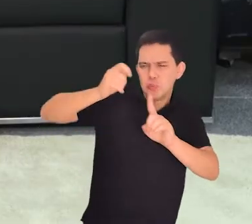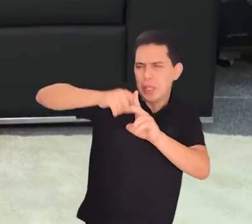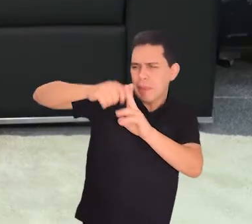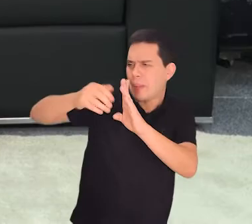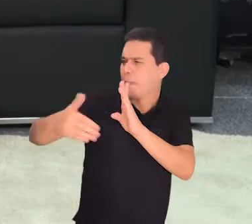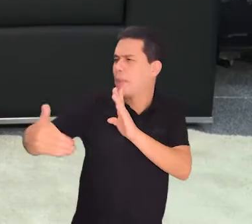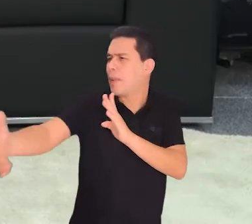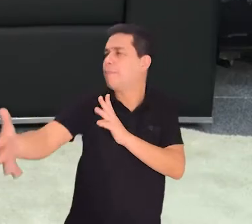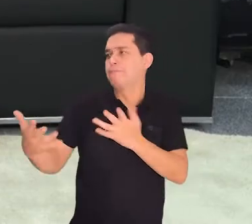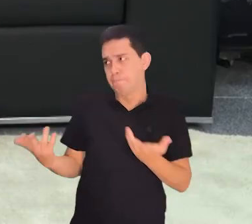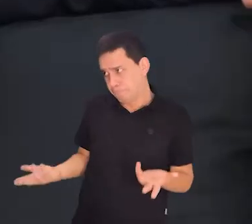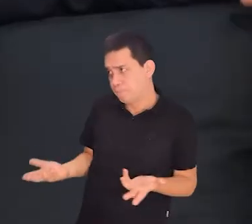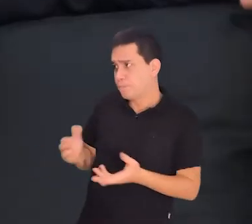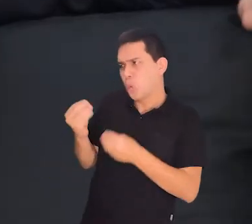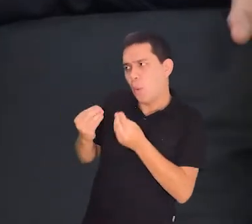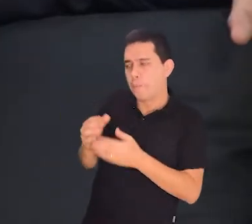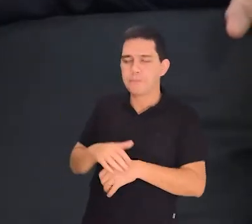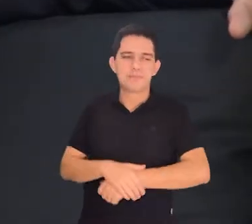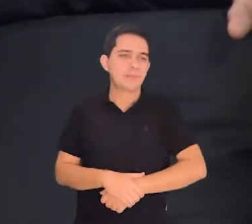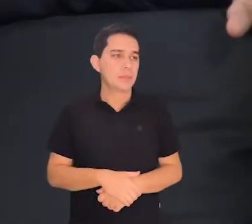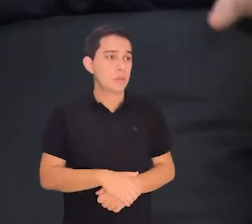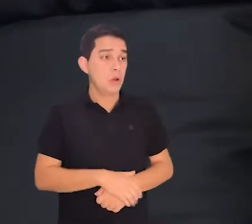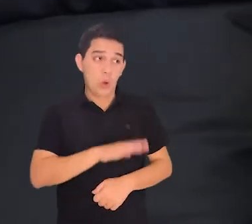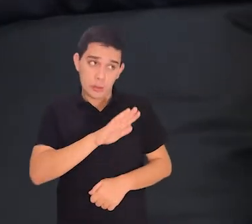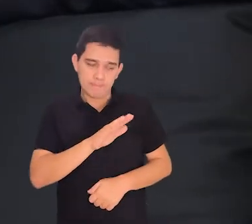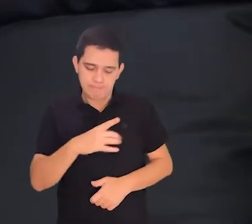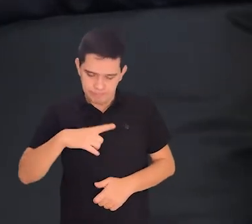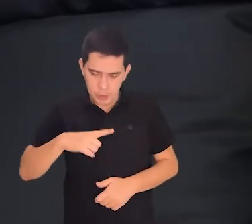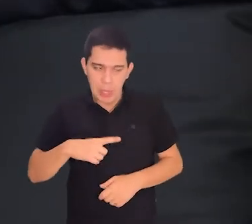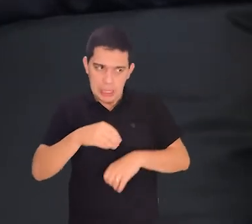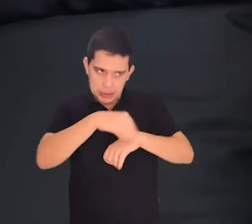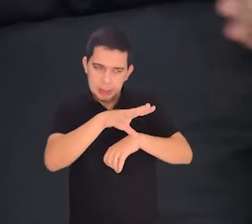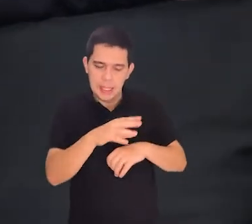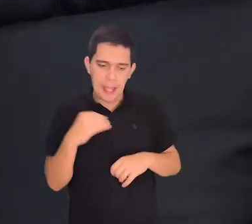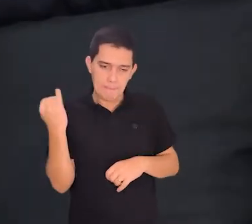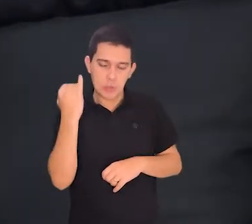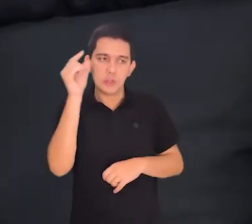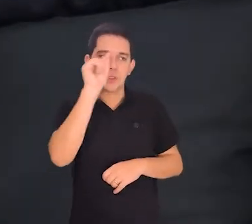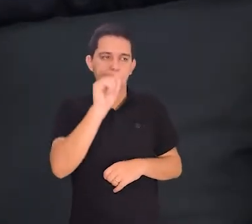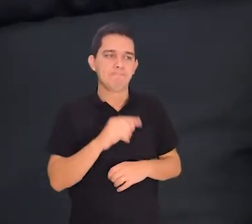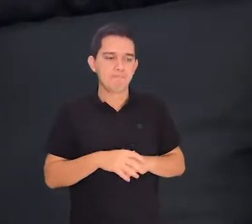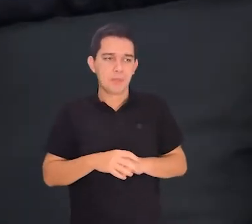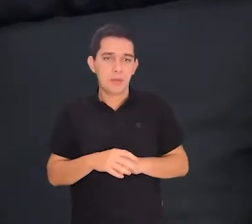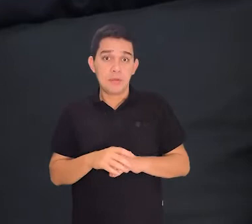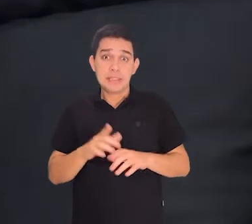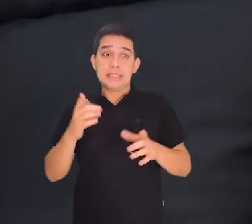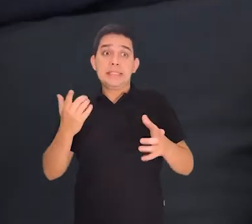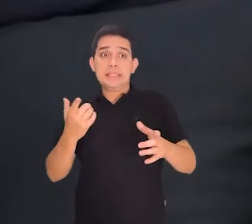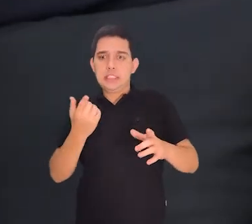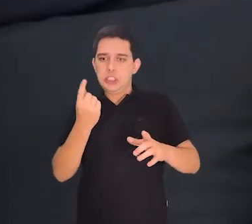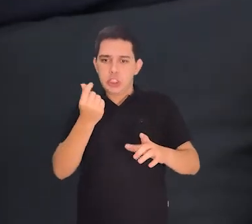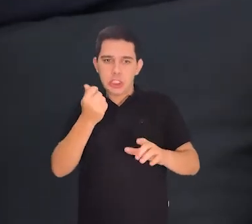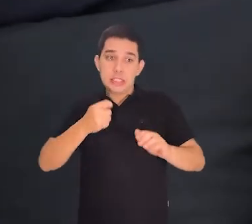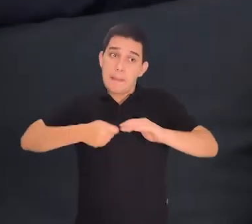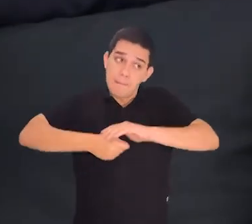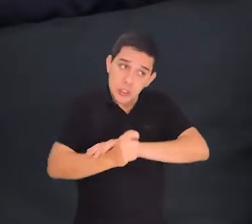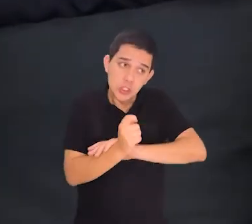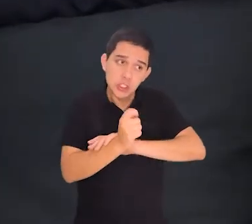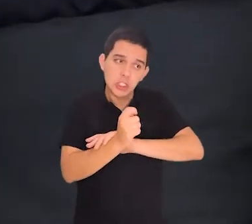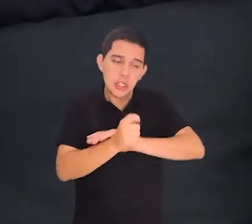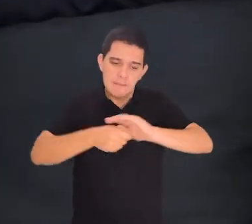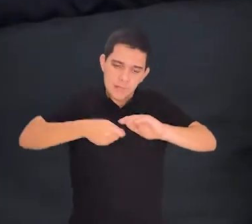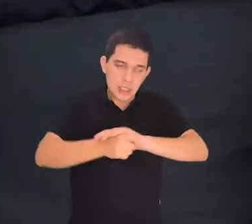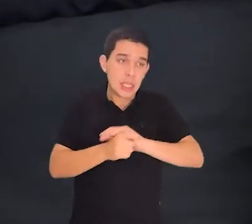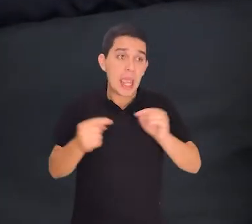ela é talvez a mais importante. É a gente entender que a questão do investimento, ela é um comportamento.